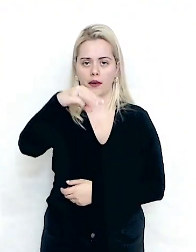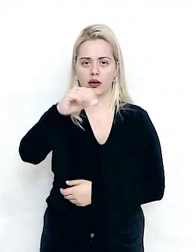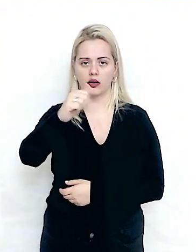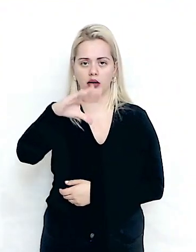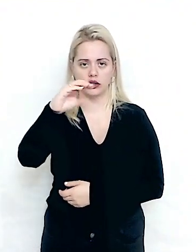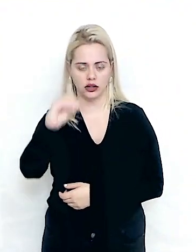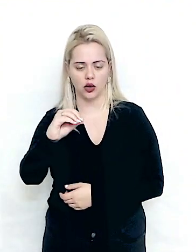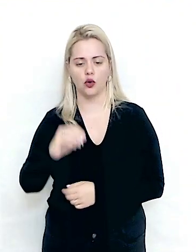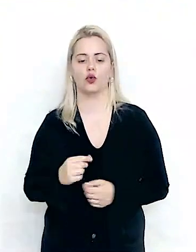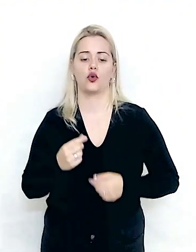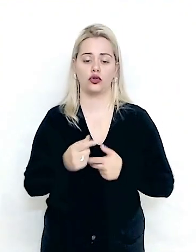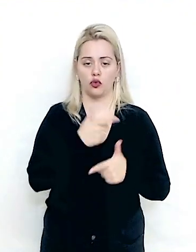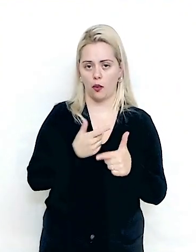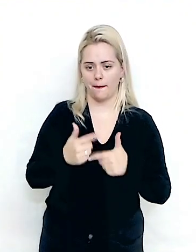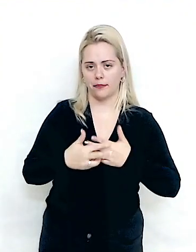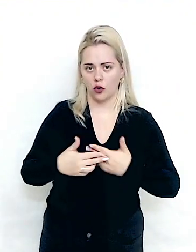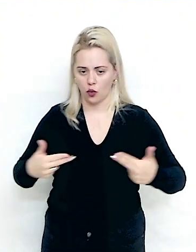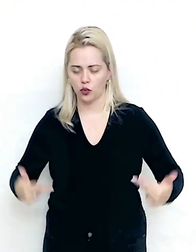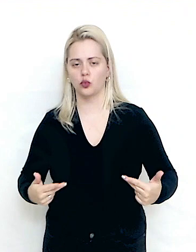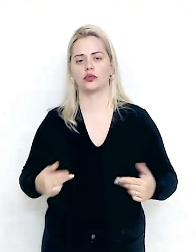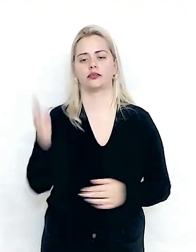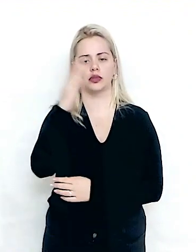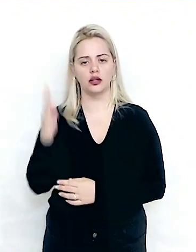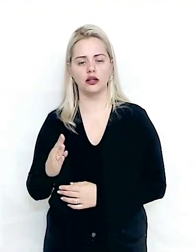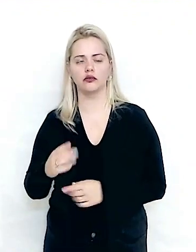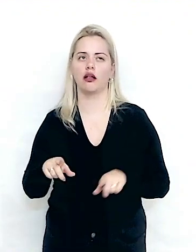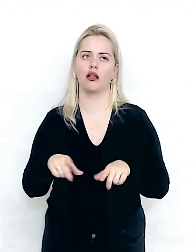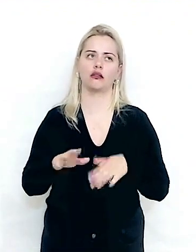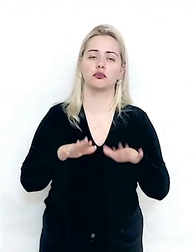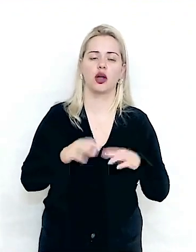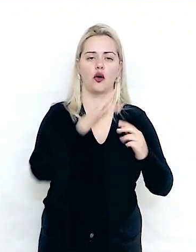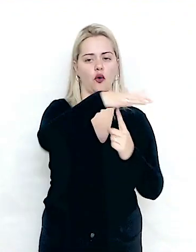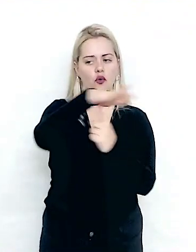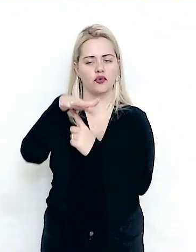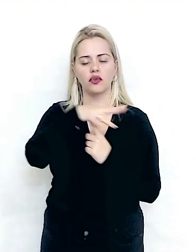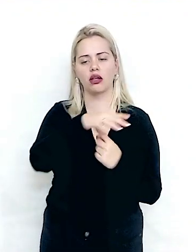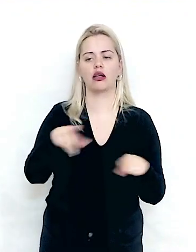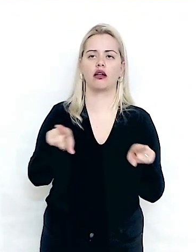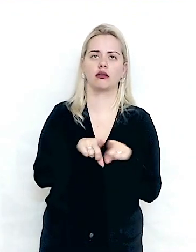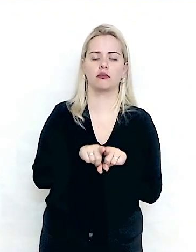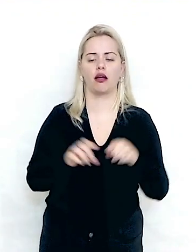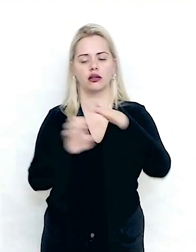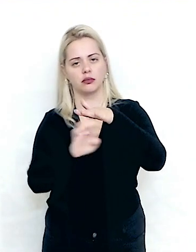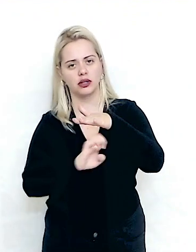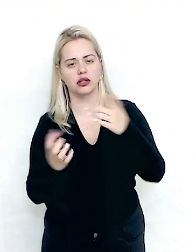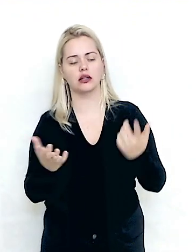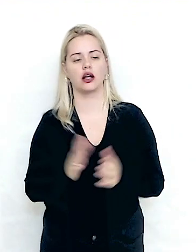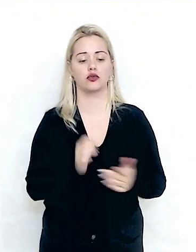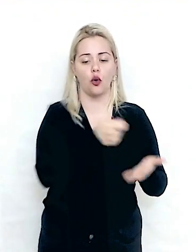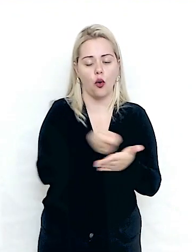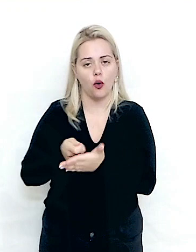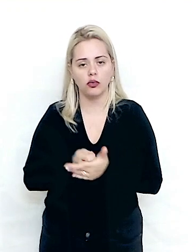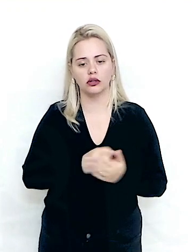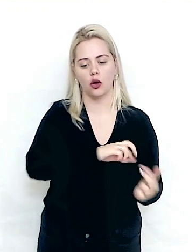produtos brasileiros, né, seja por meio da participação em feiras, organização de missões empresariais, missões compradoras, rodadas